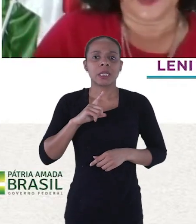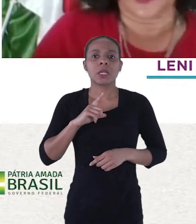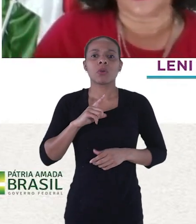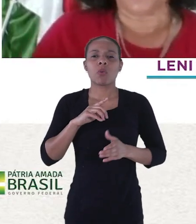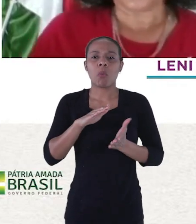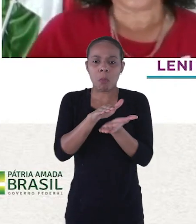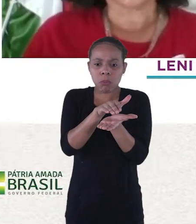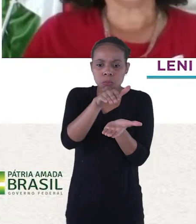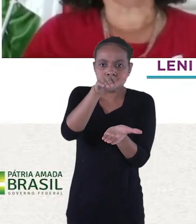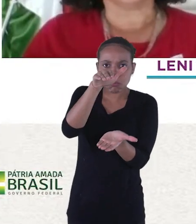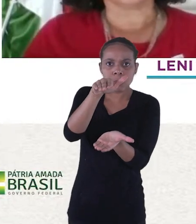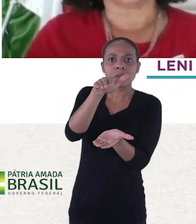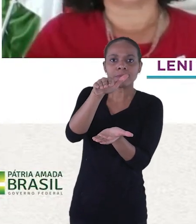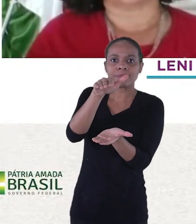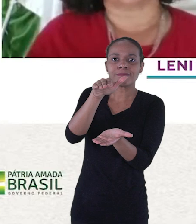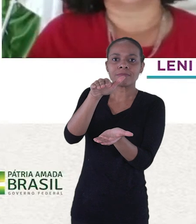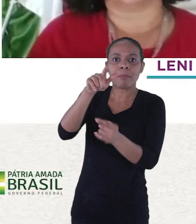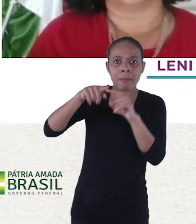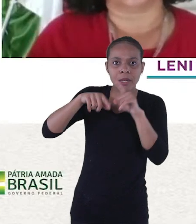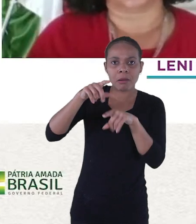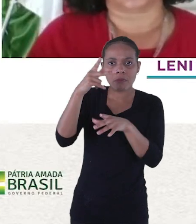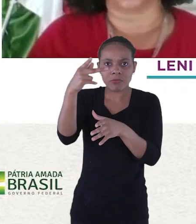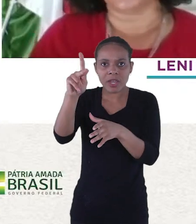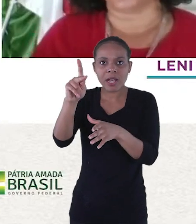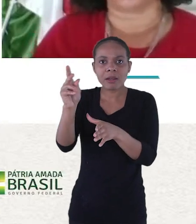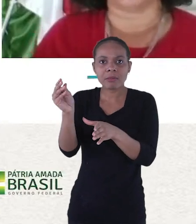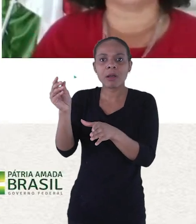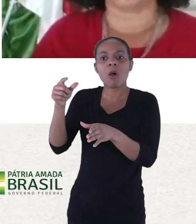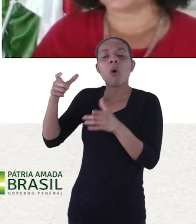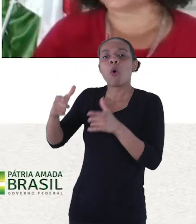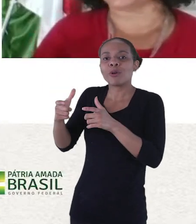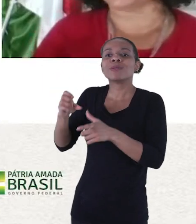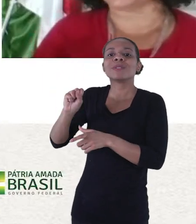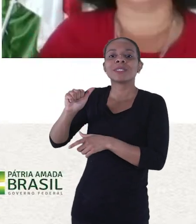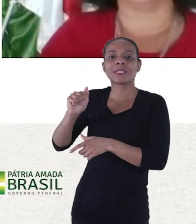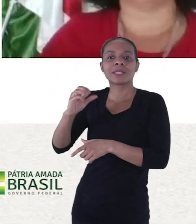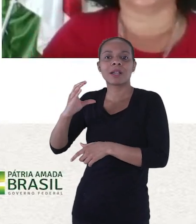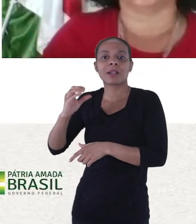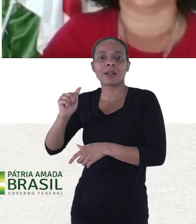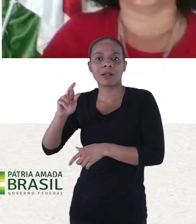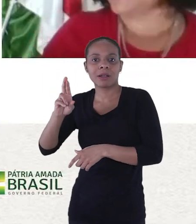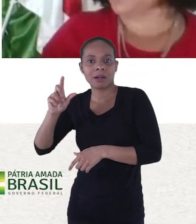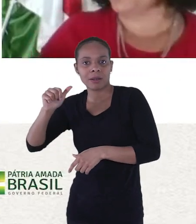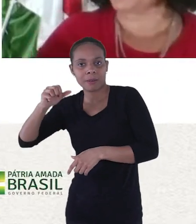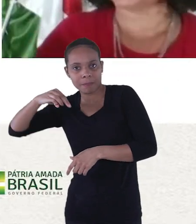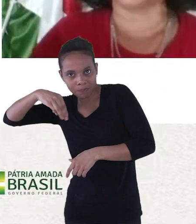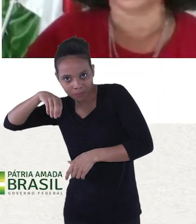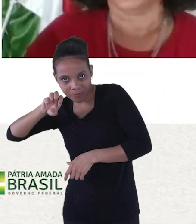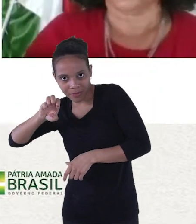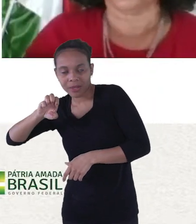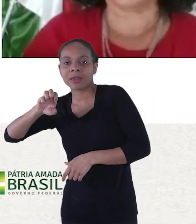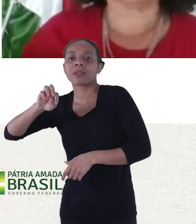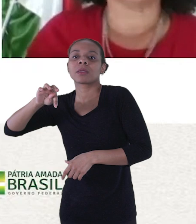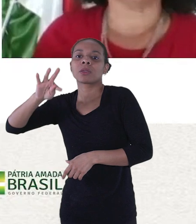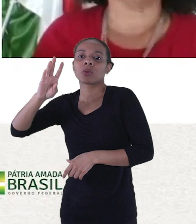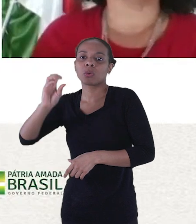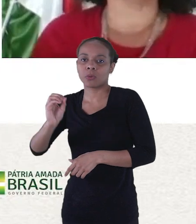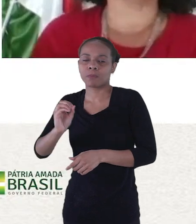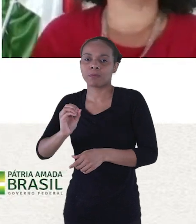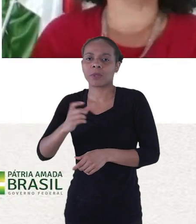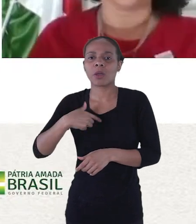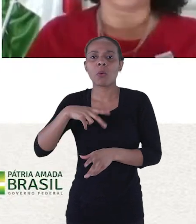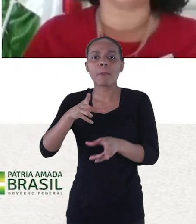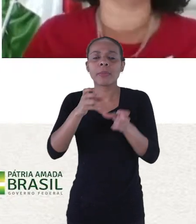Sacramento. Eu acho que a reunião da obra de Carolina, como ela vem sendo feita desse modo,